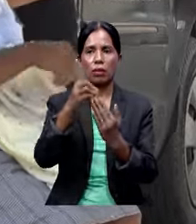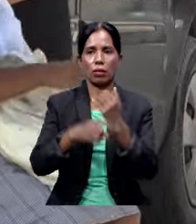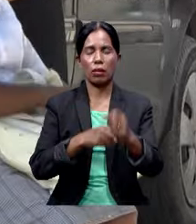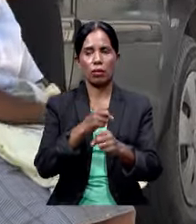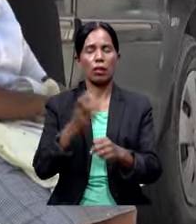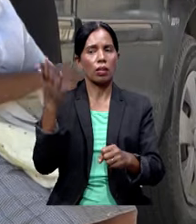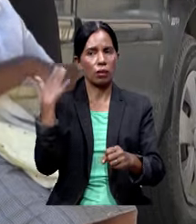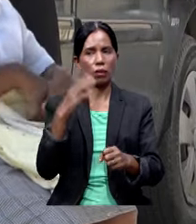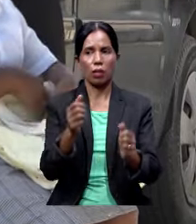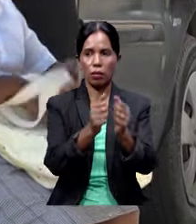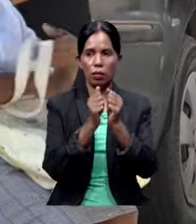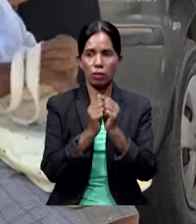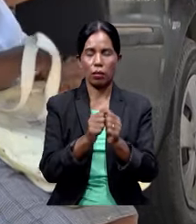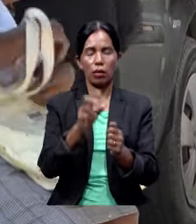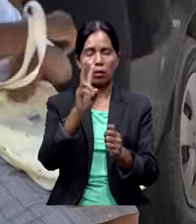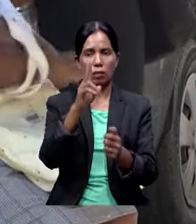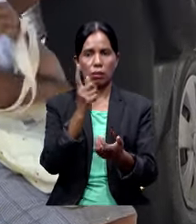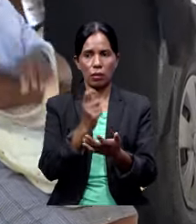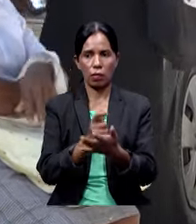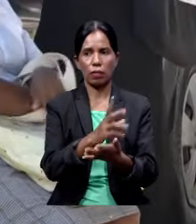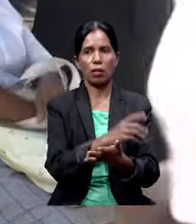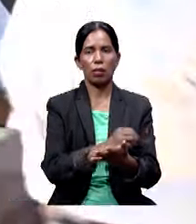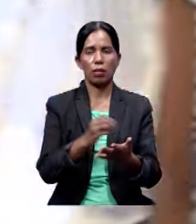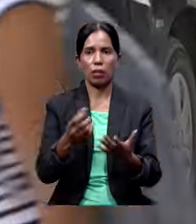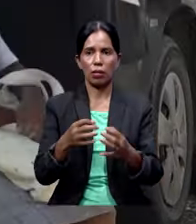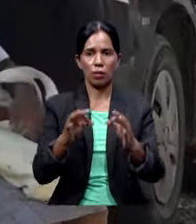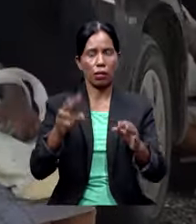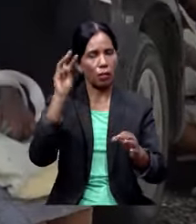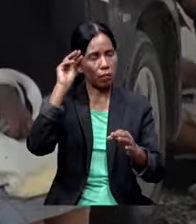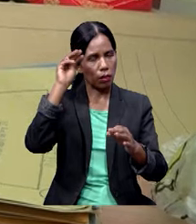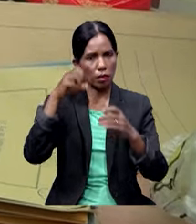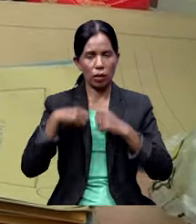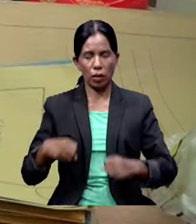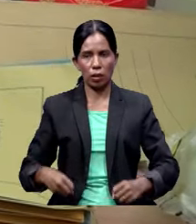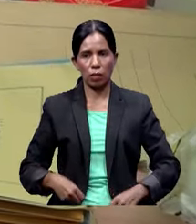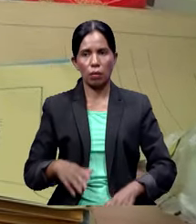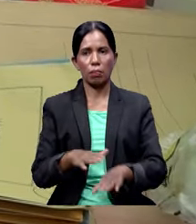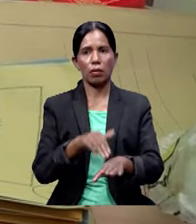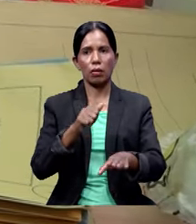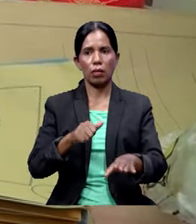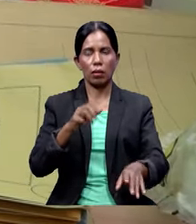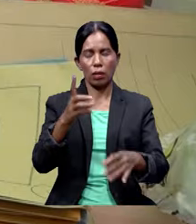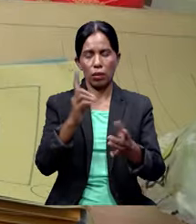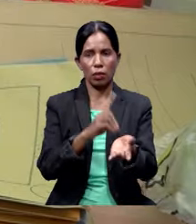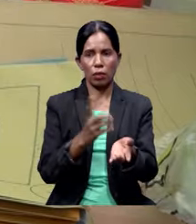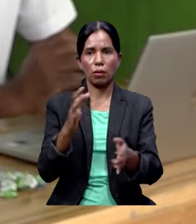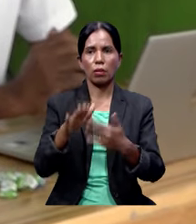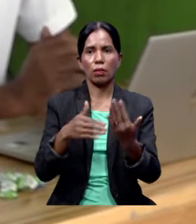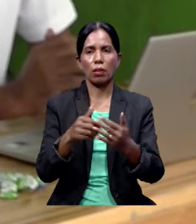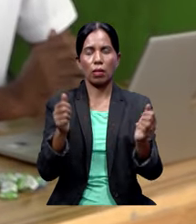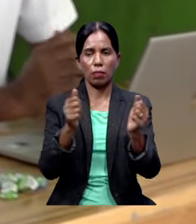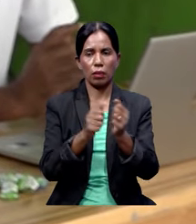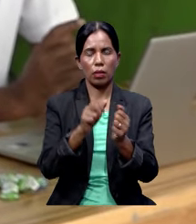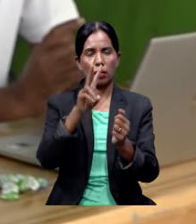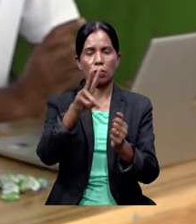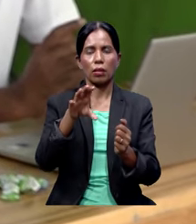kotuk hamutuk rihun rua resin no foi lalais ne Ministério Saúde halo rekrutamento ba pessoal saúde hamutuk atus rua